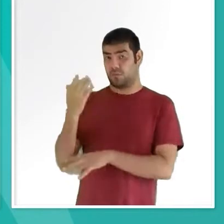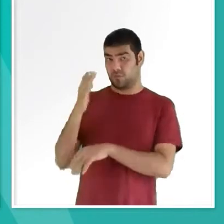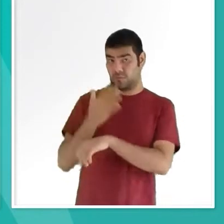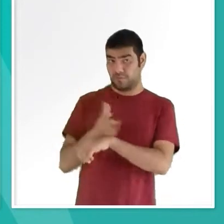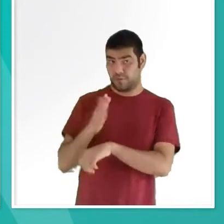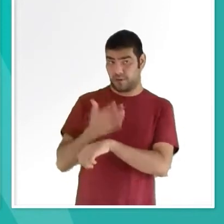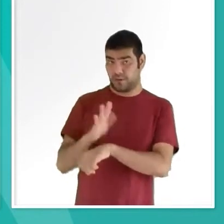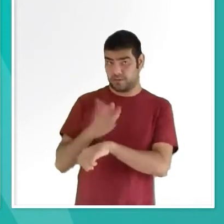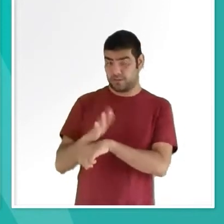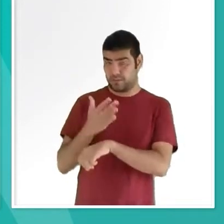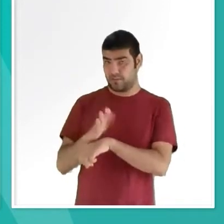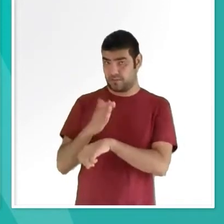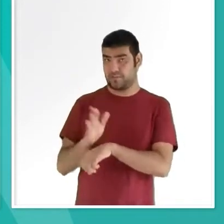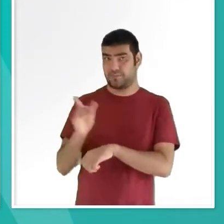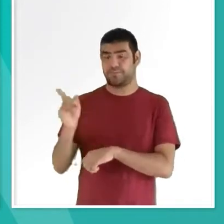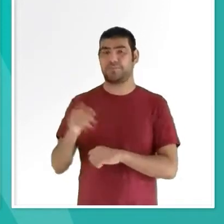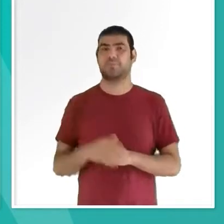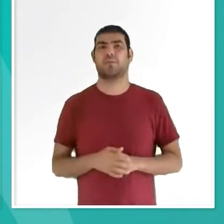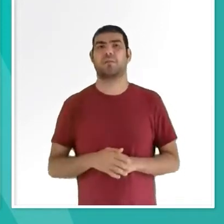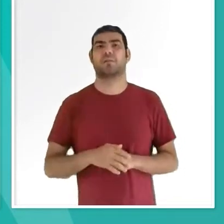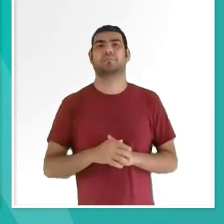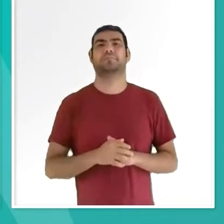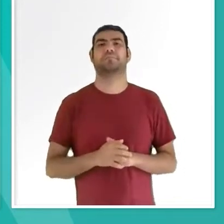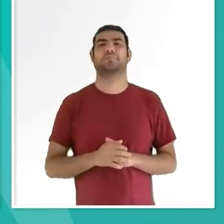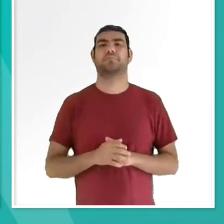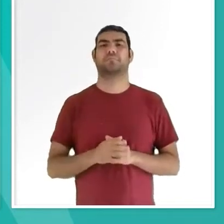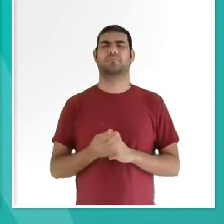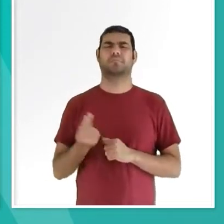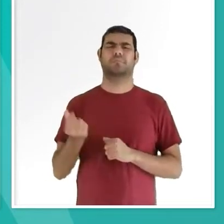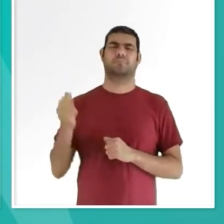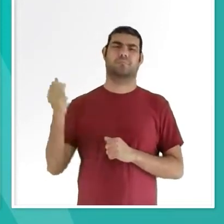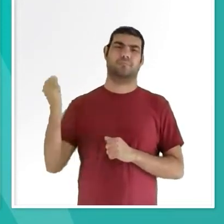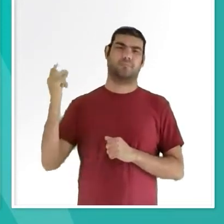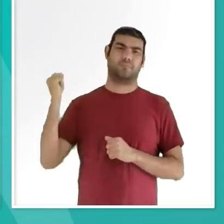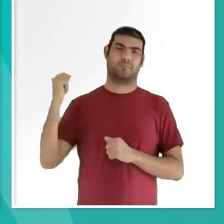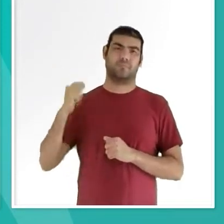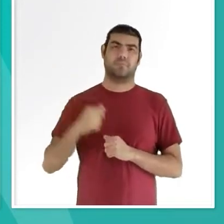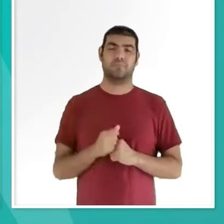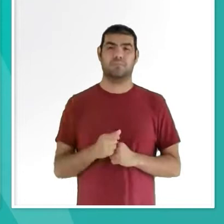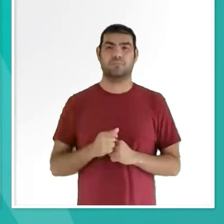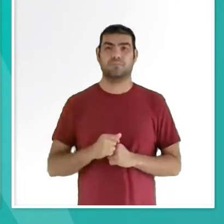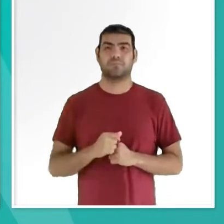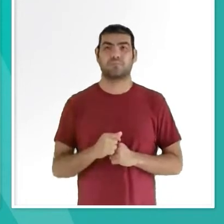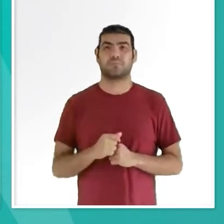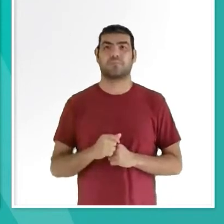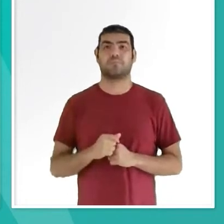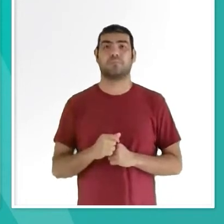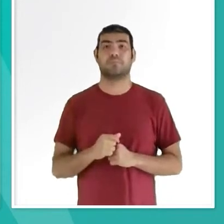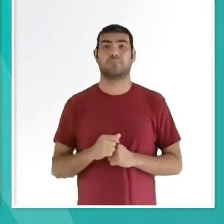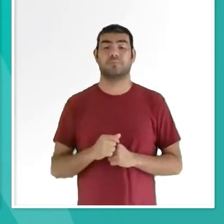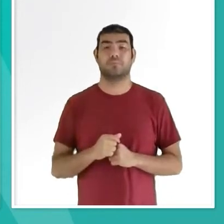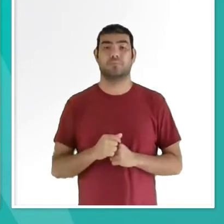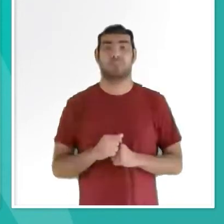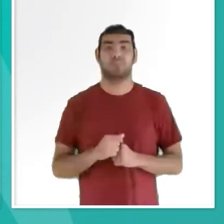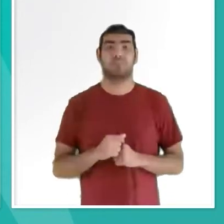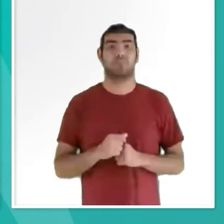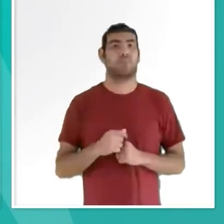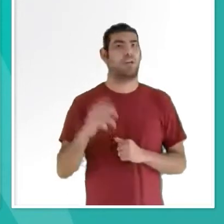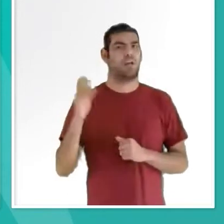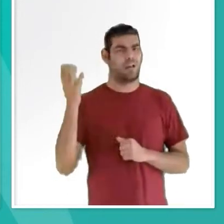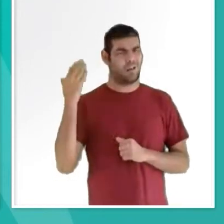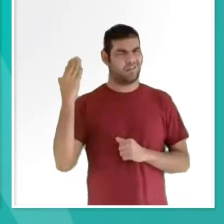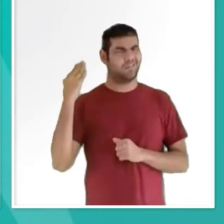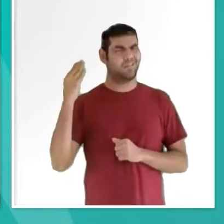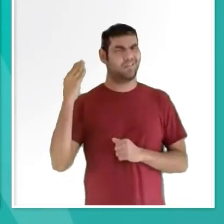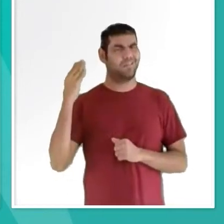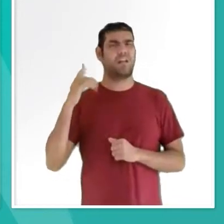jogo, na Itália daquela época, as autoridades chegaram a proibir mesmo na lei a prática